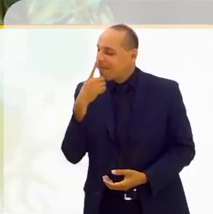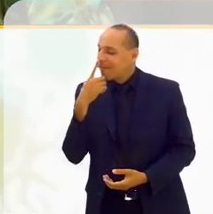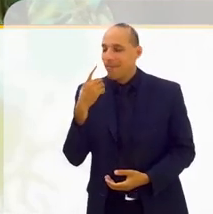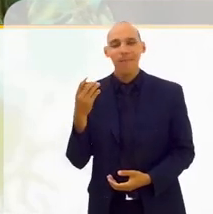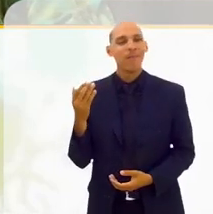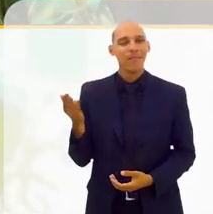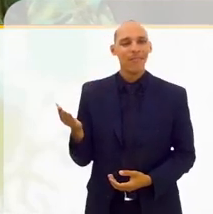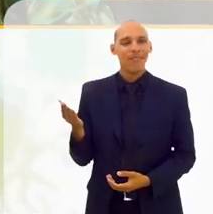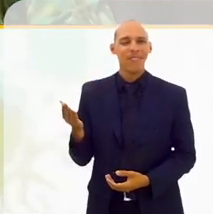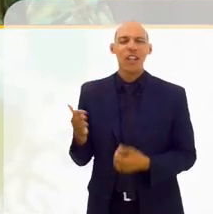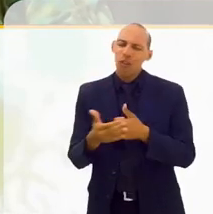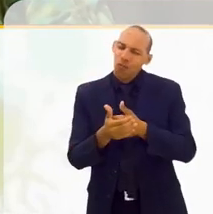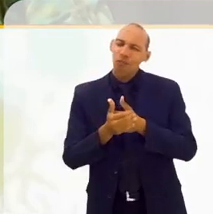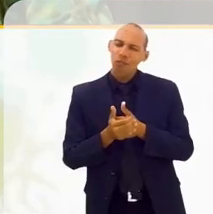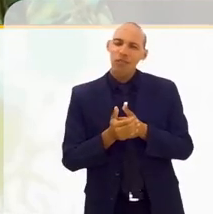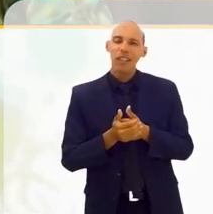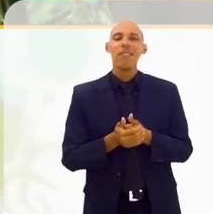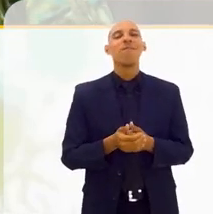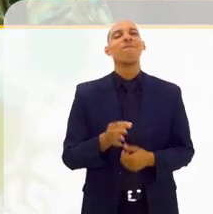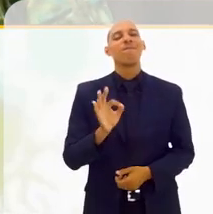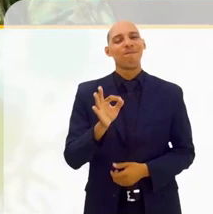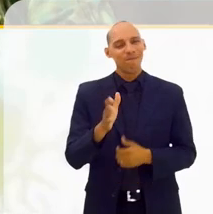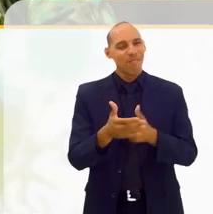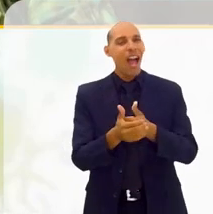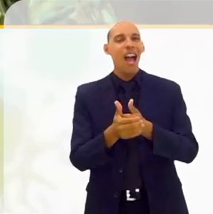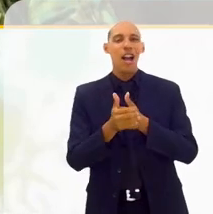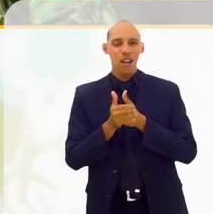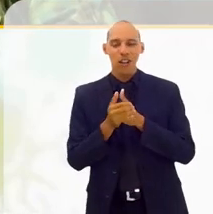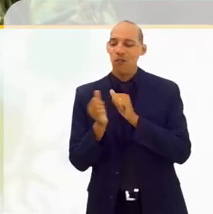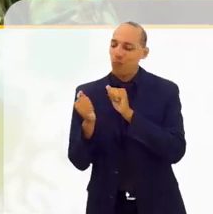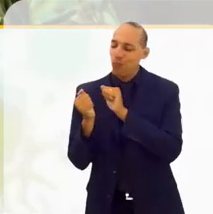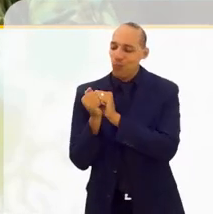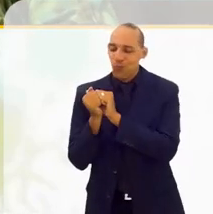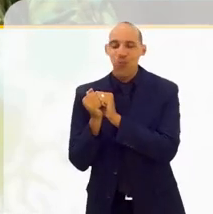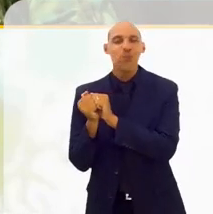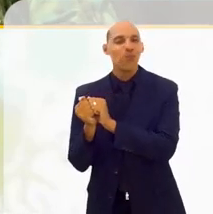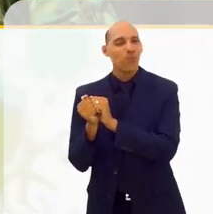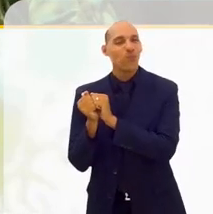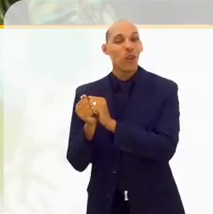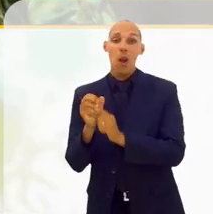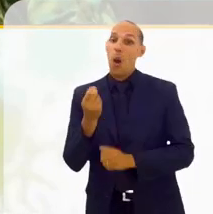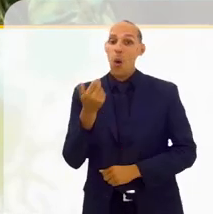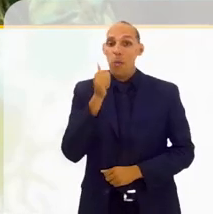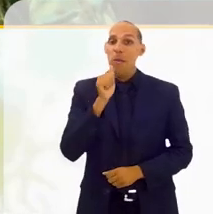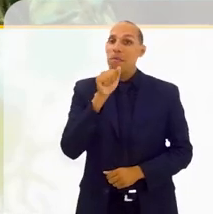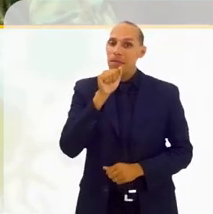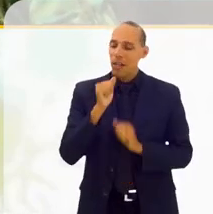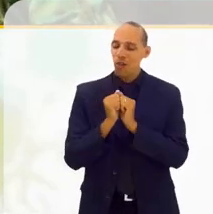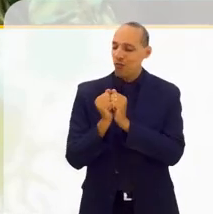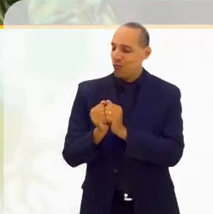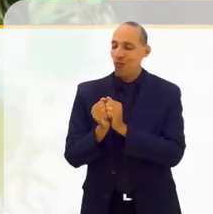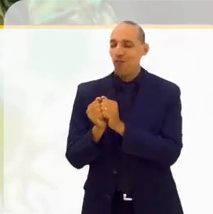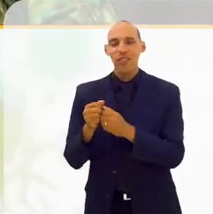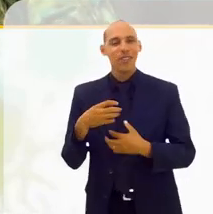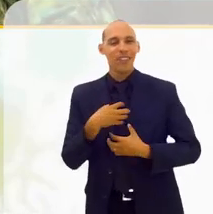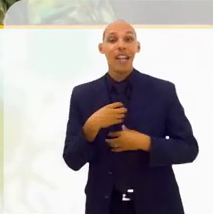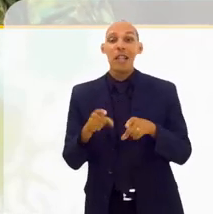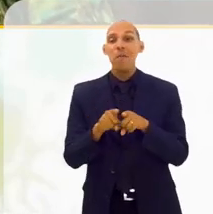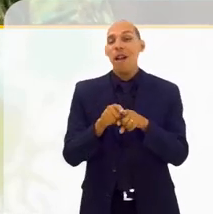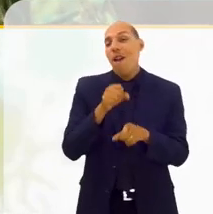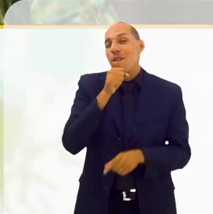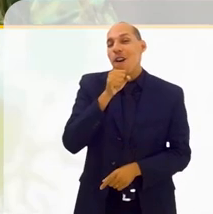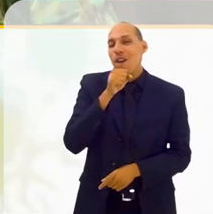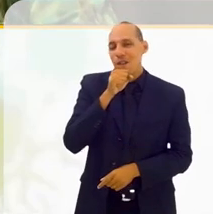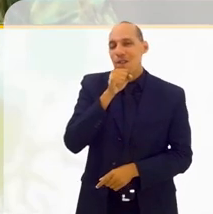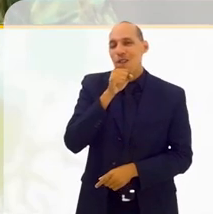próximo eu senti acolhido acolhido quando estava com ele ou com a minha mãe também eu